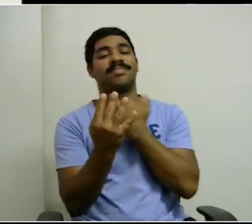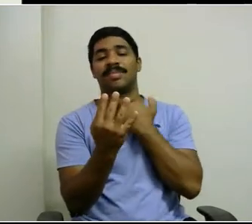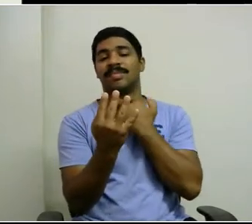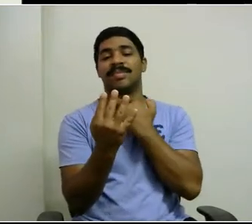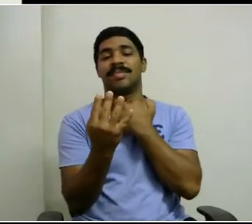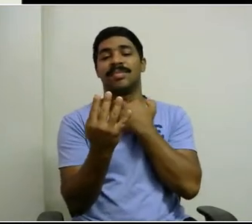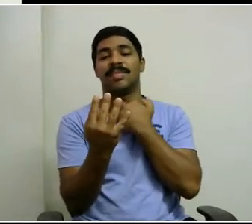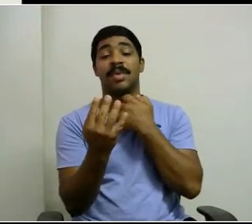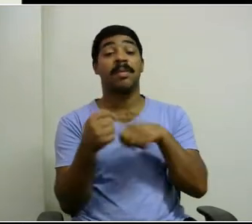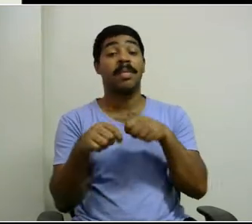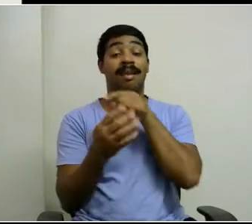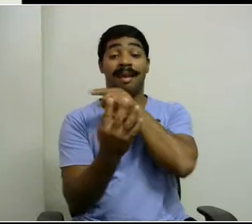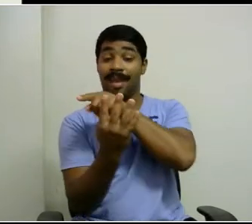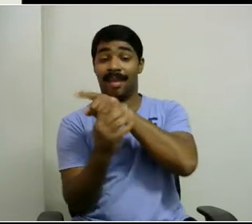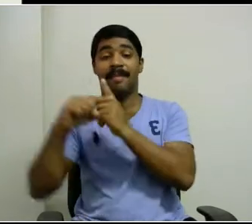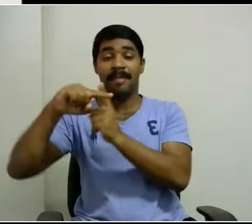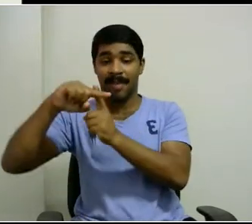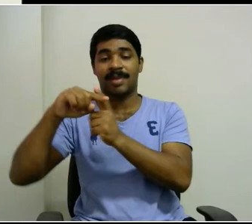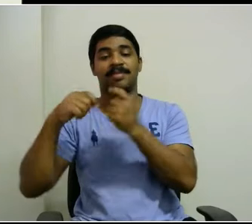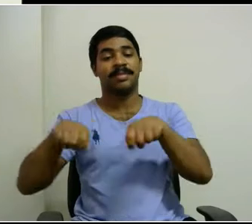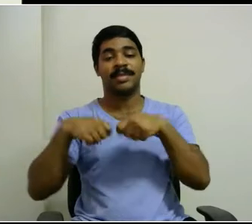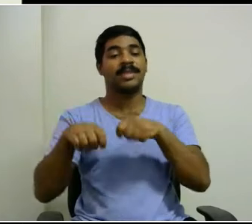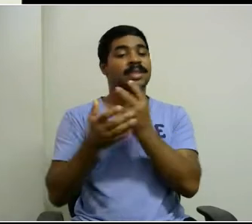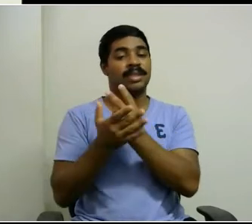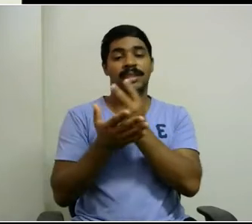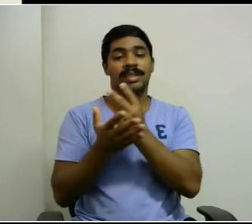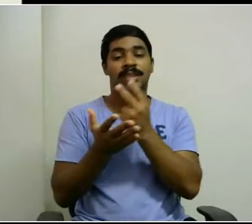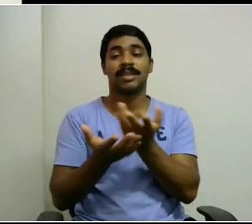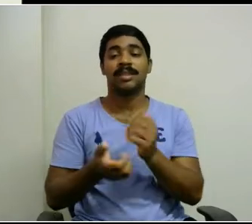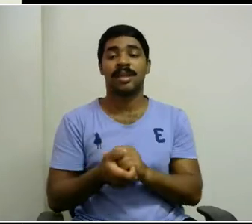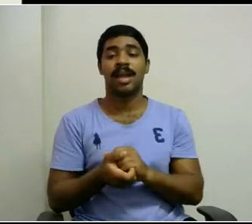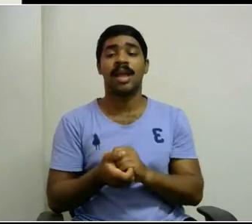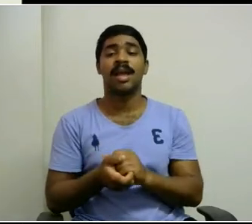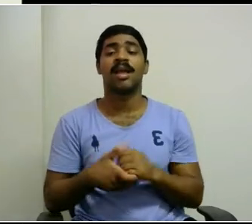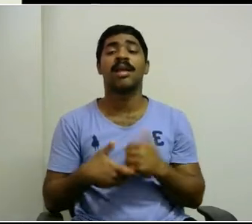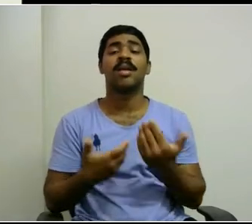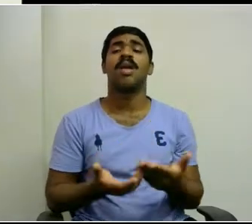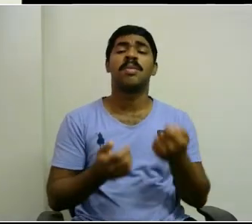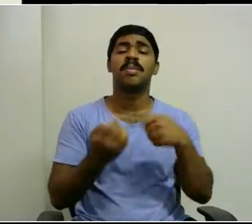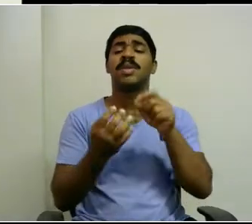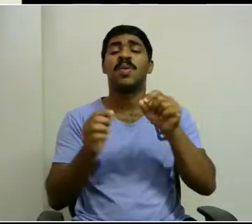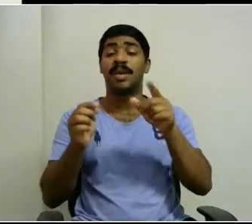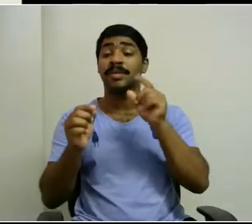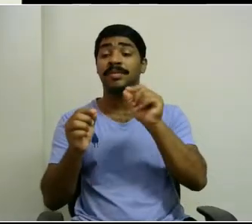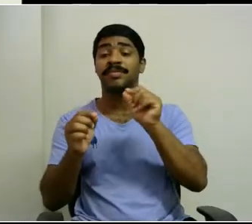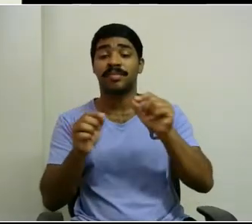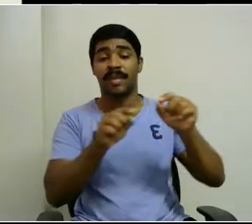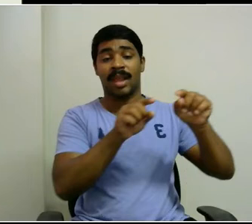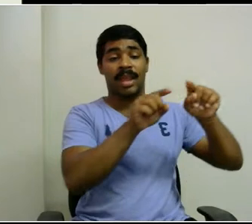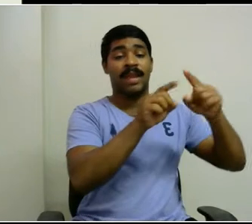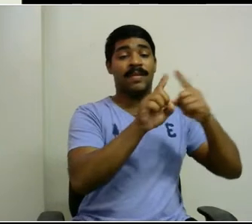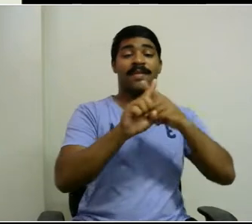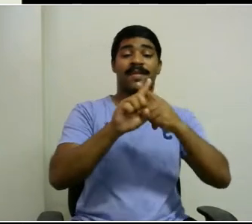o valor de x positivo, porque eu quero saber o valor do x e não do x negativo. Então, tenho que multiplicar toda essa inequação por